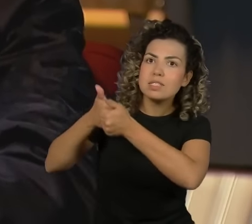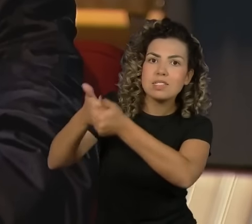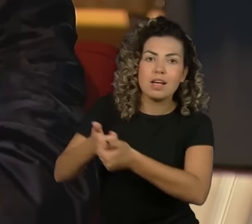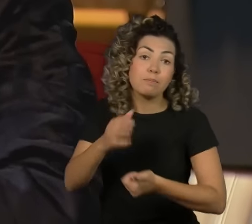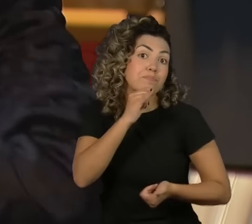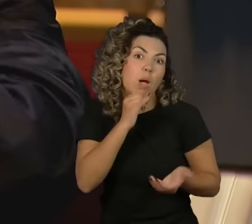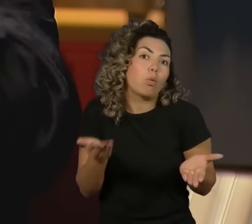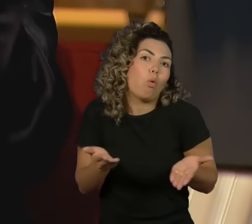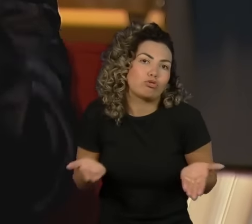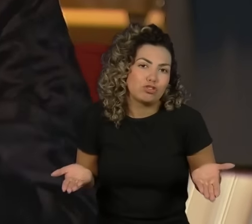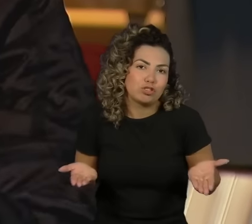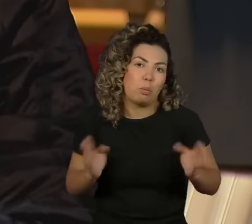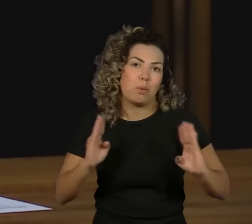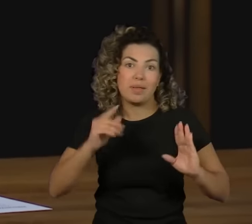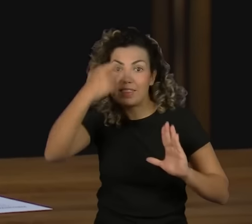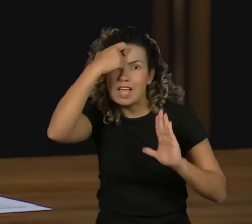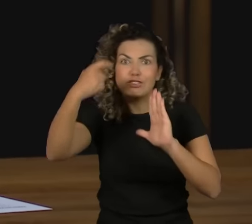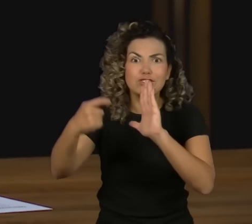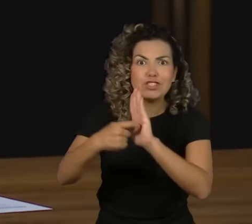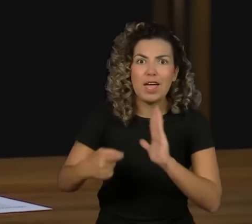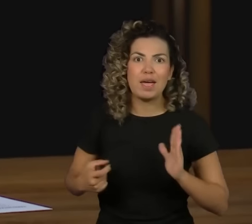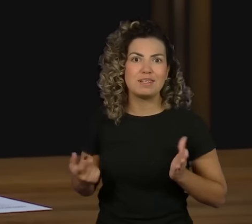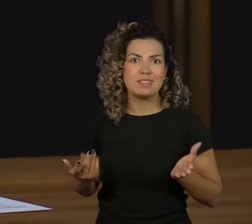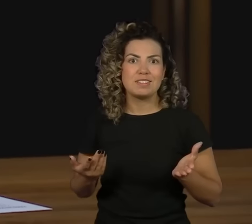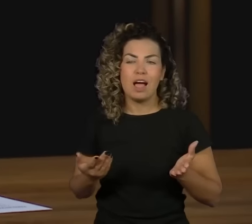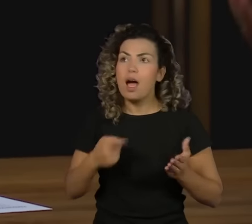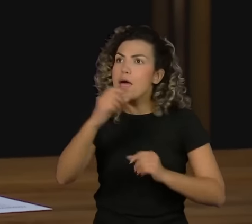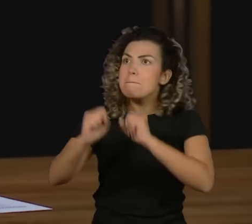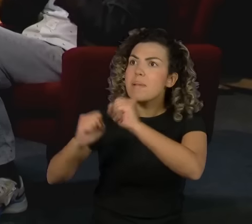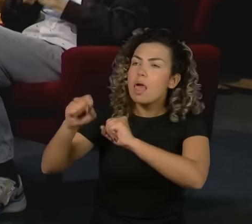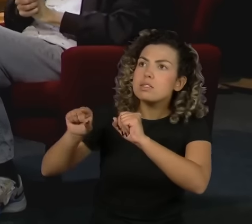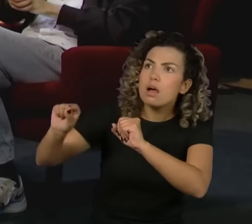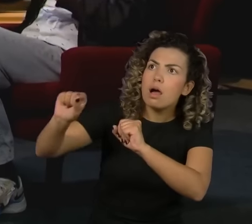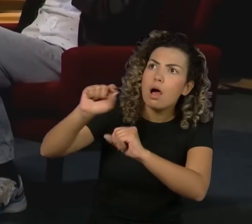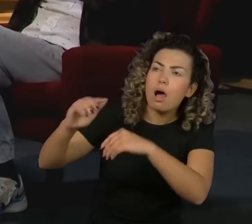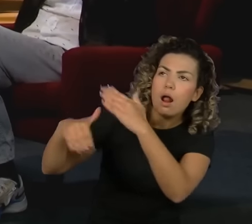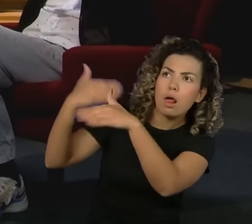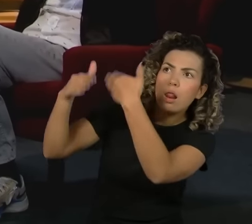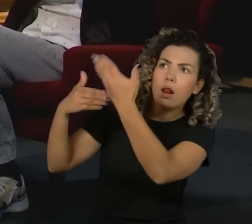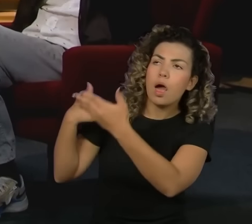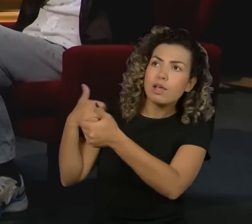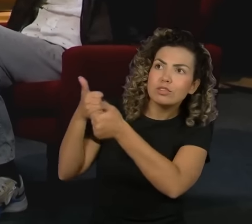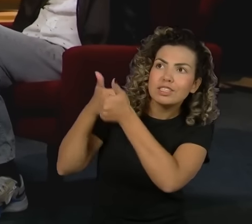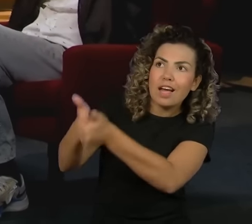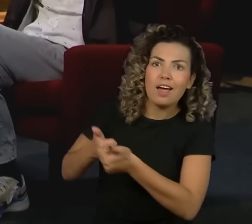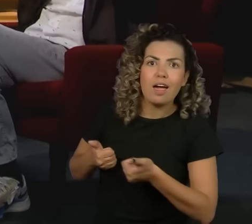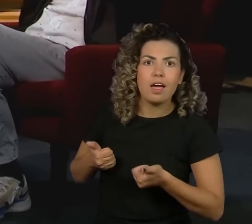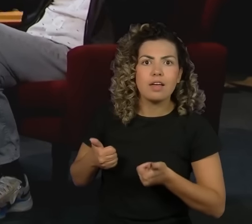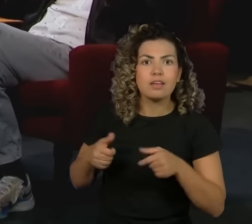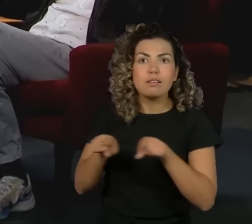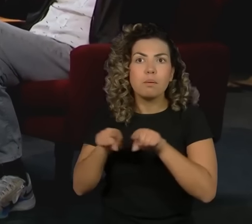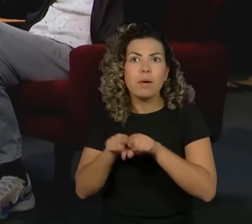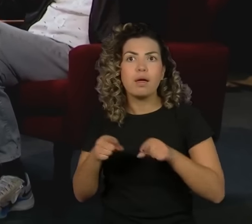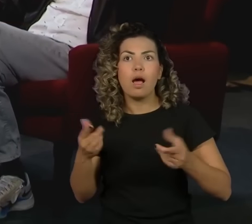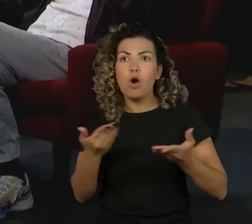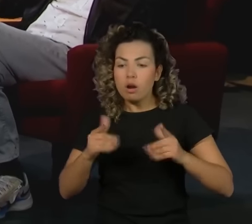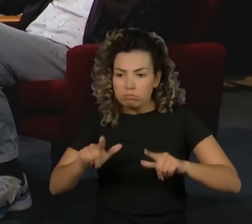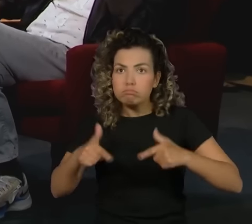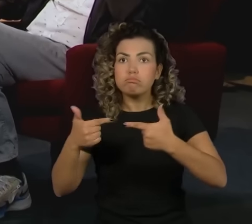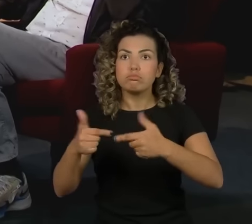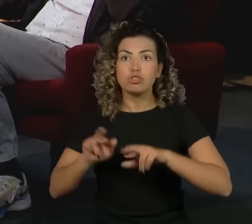artificial, né? Das empresas que estão crescendo, né? E com aquela política do pessoal, né? E tal, com uma